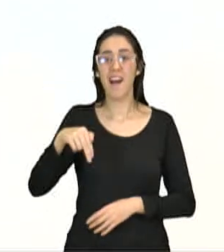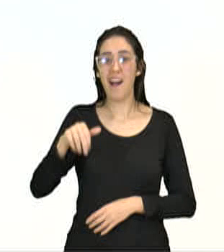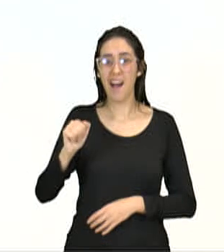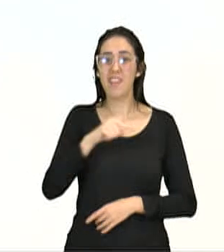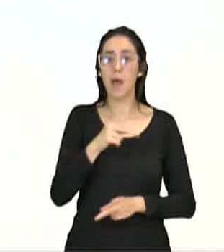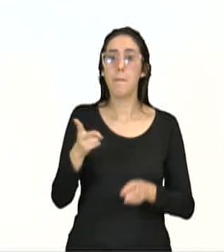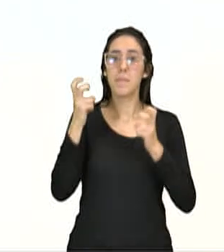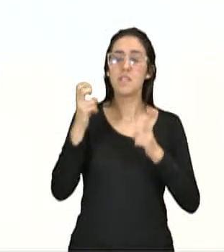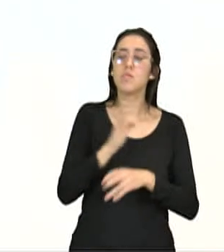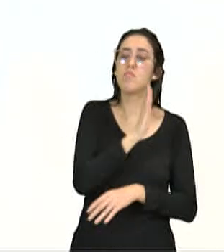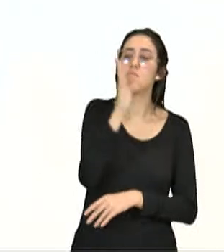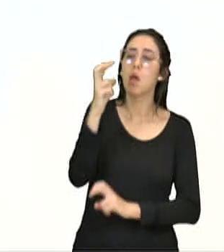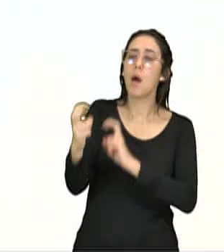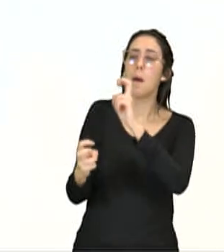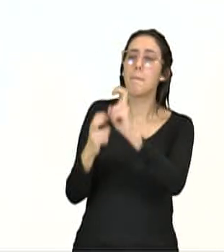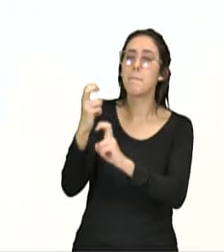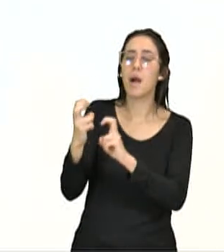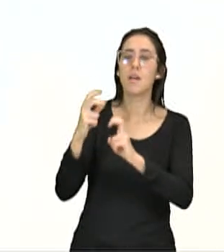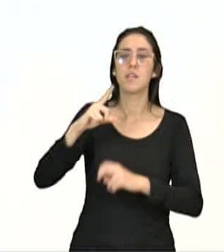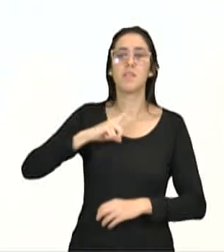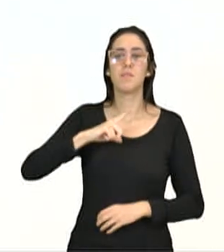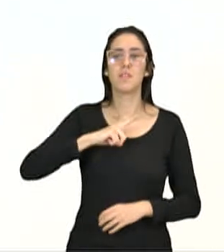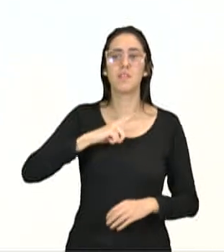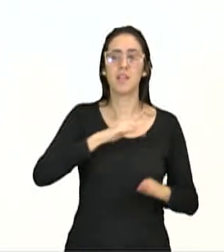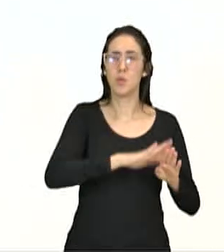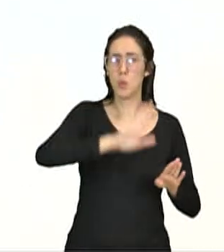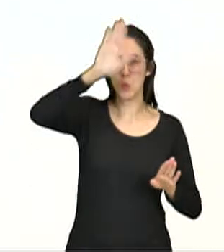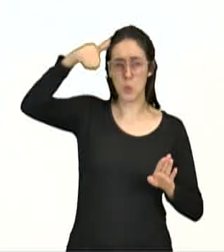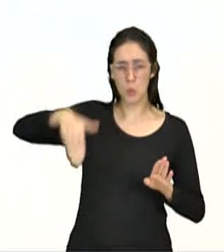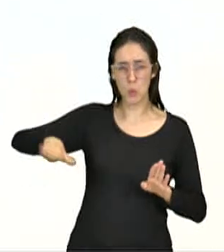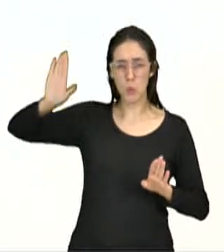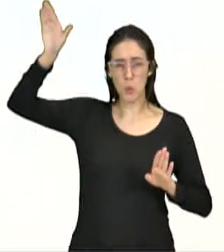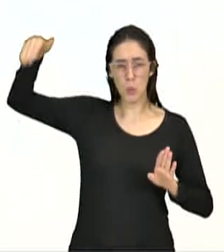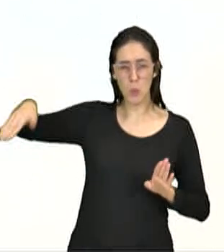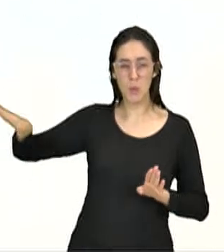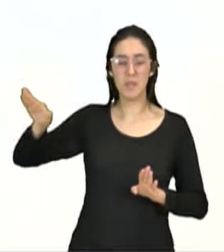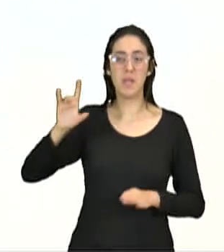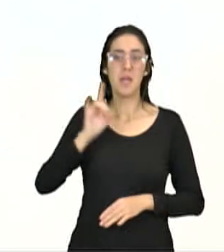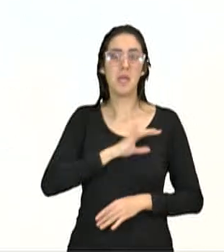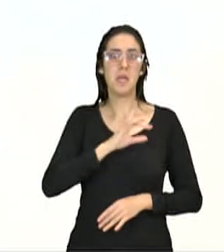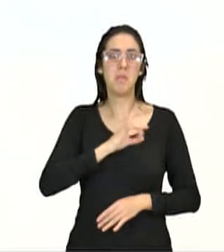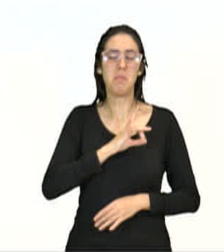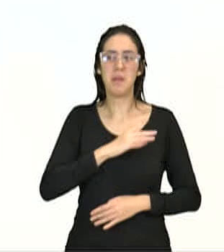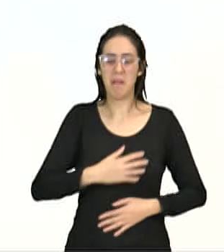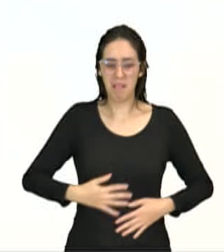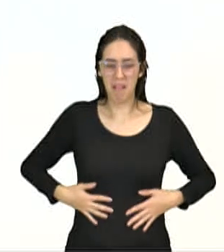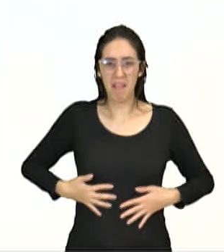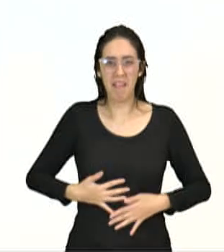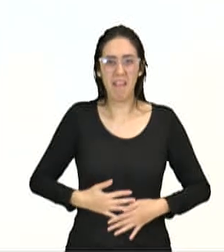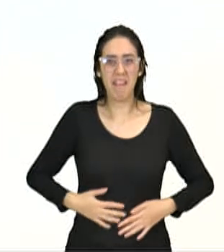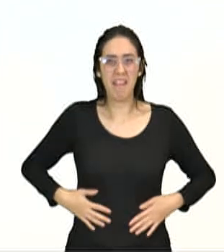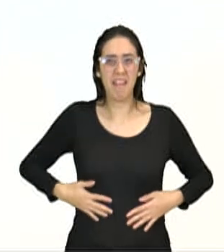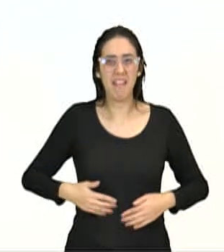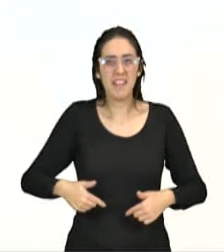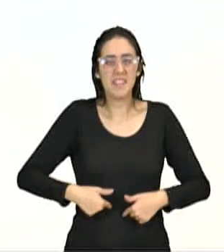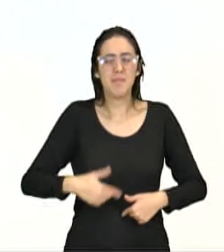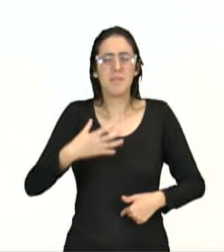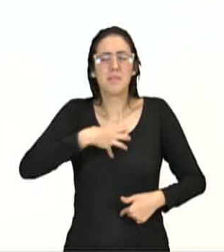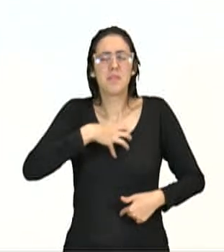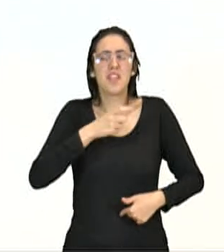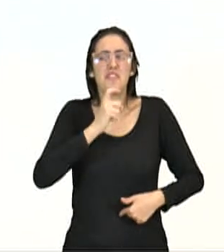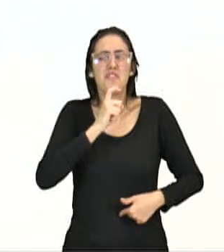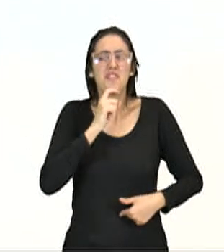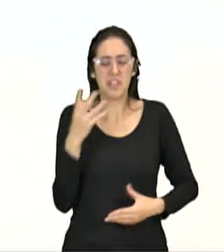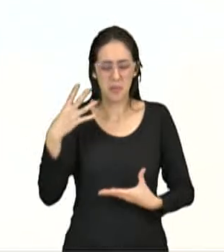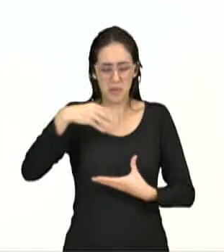montanha-russa ela sentiu um enorme frio na barriga. Como a ciência explica essa sensação de